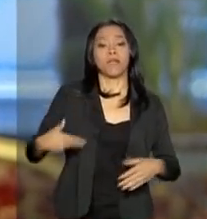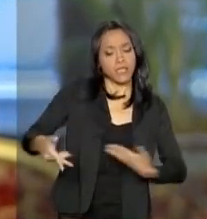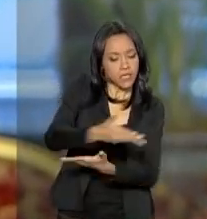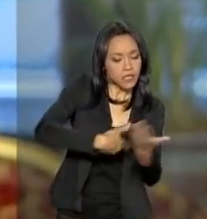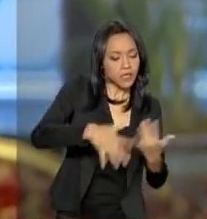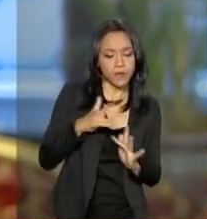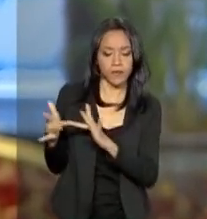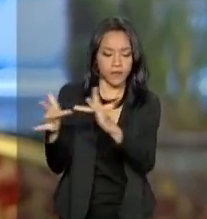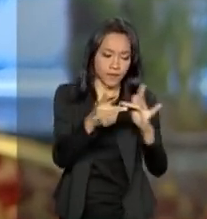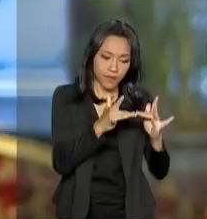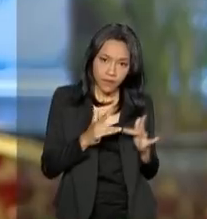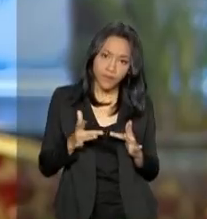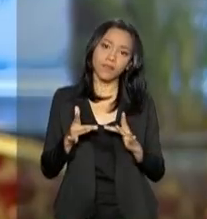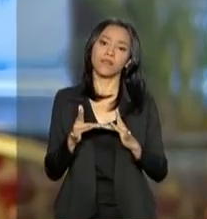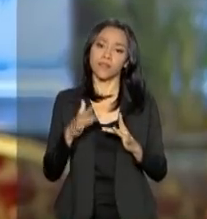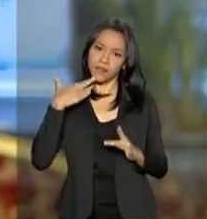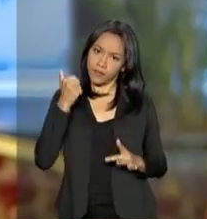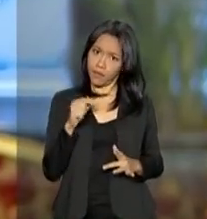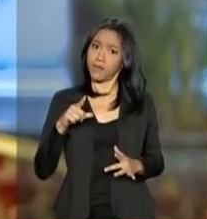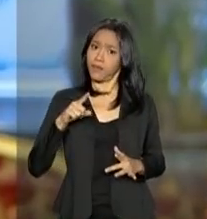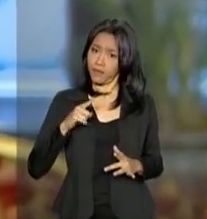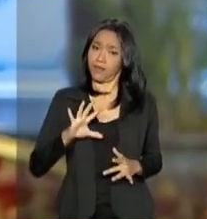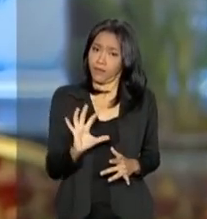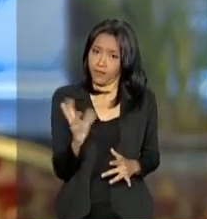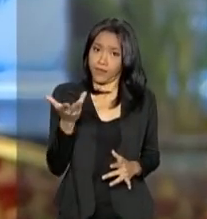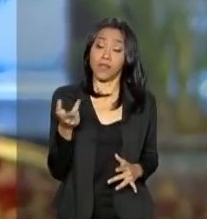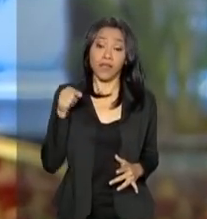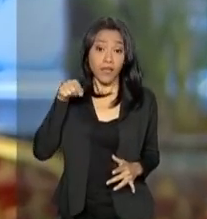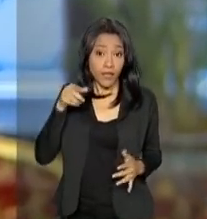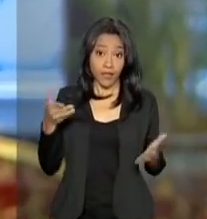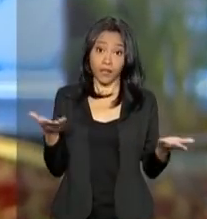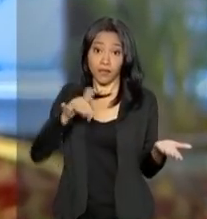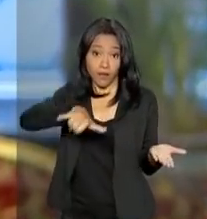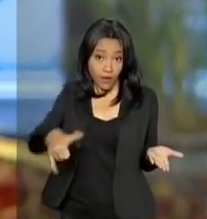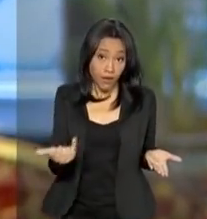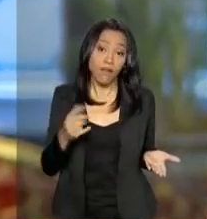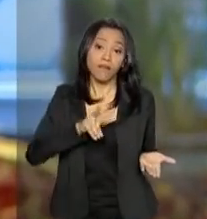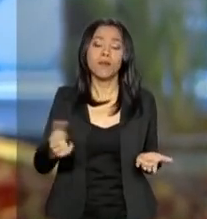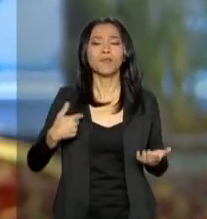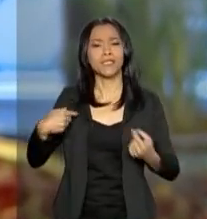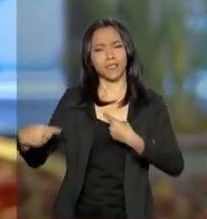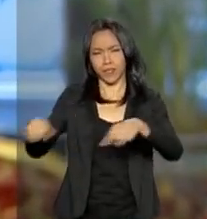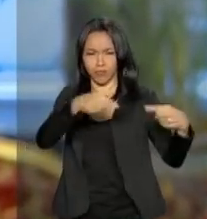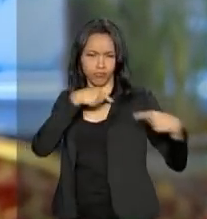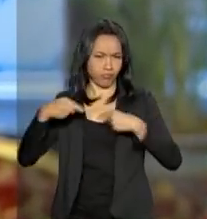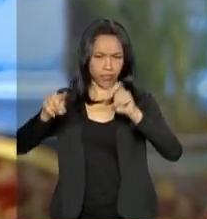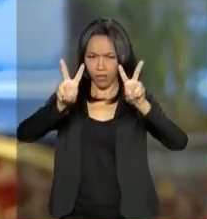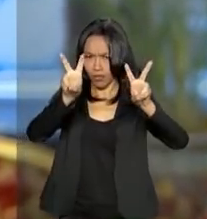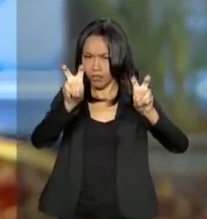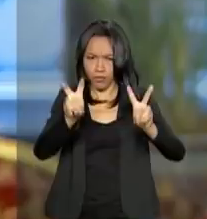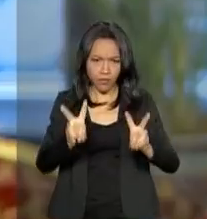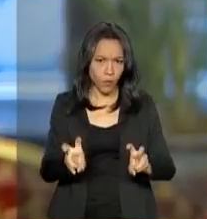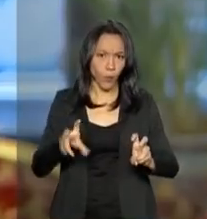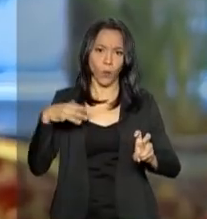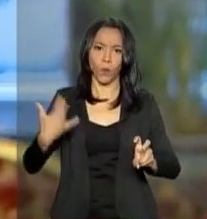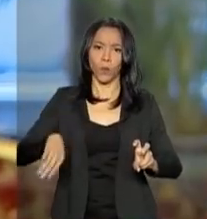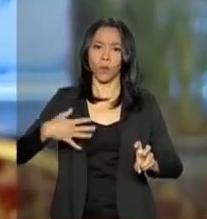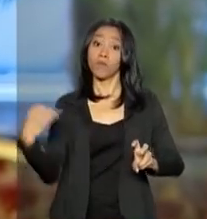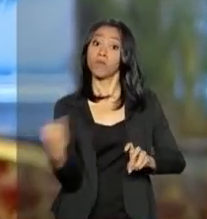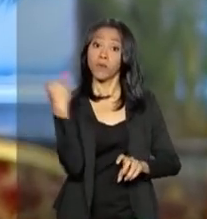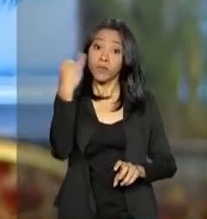Exatamente Essa tese né e o nesta oportunidade discutir se hão teses também importantes da